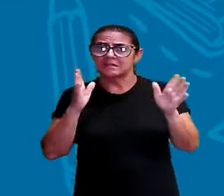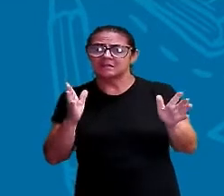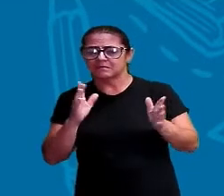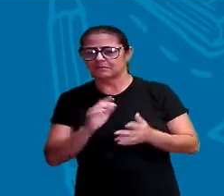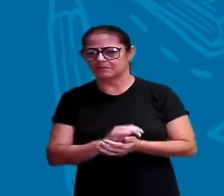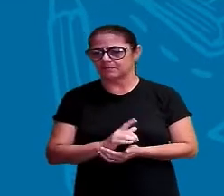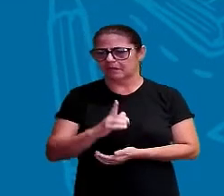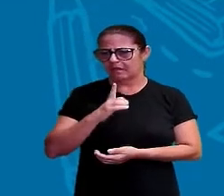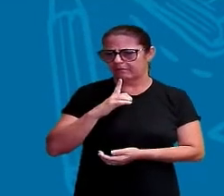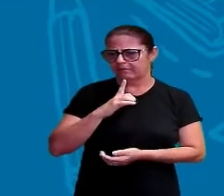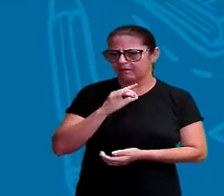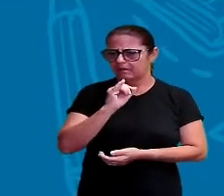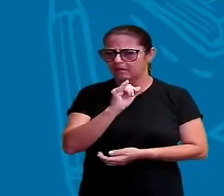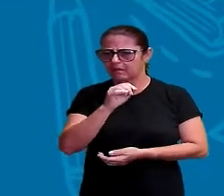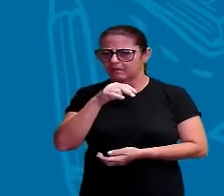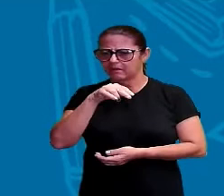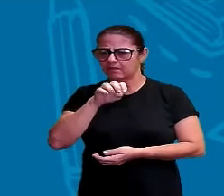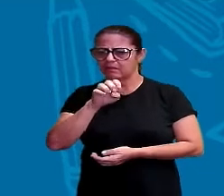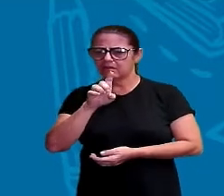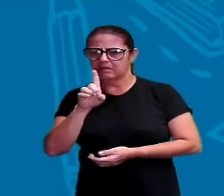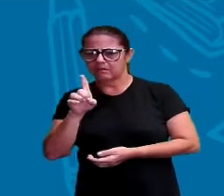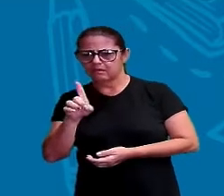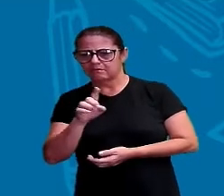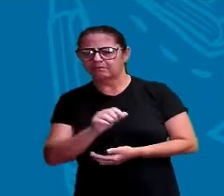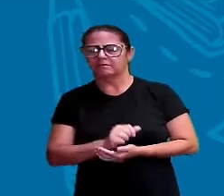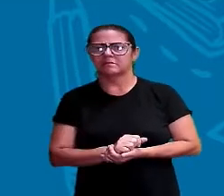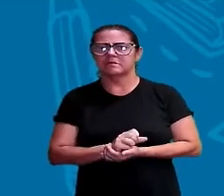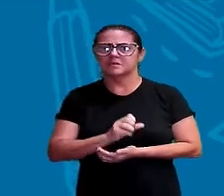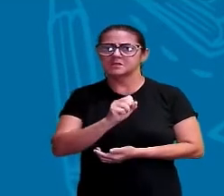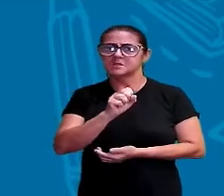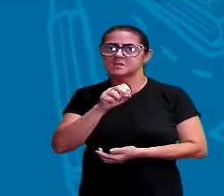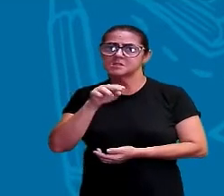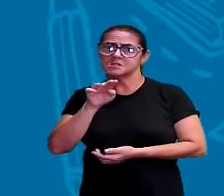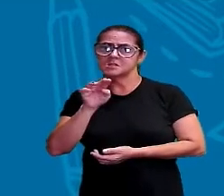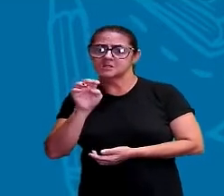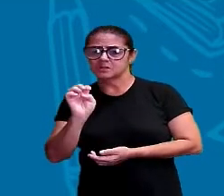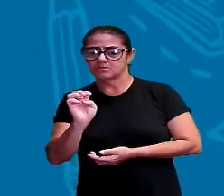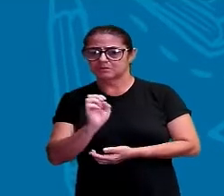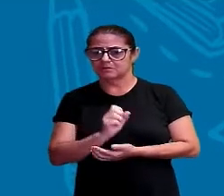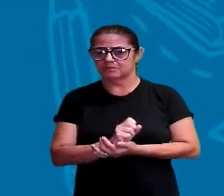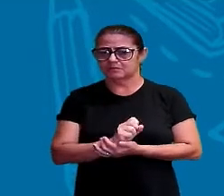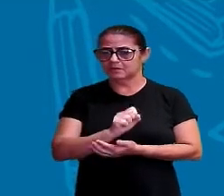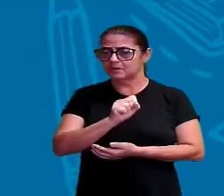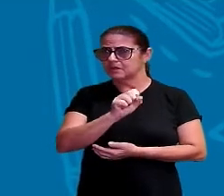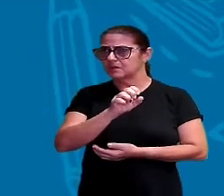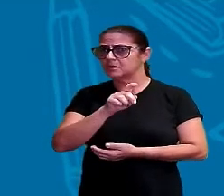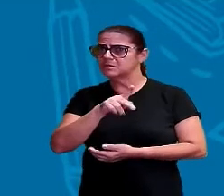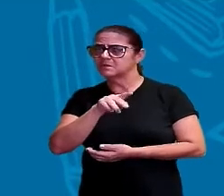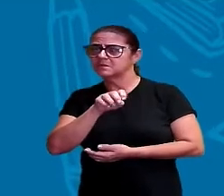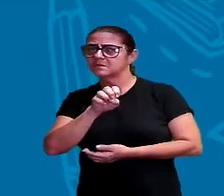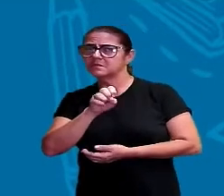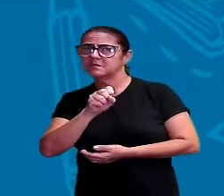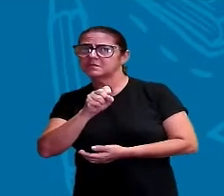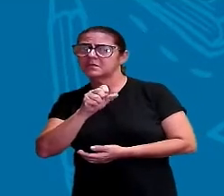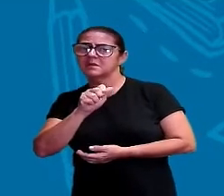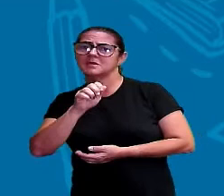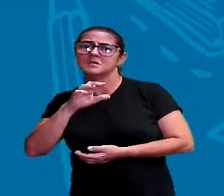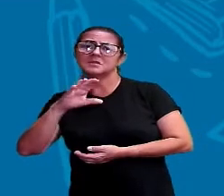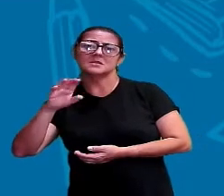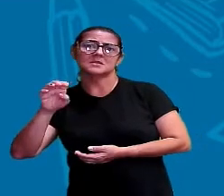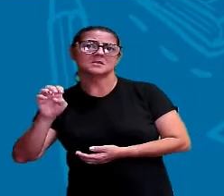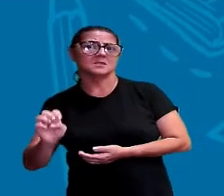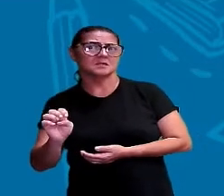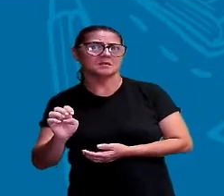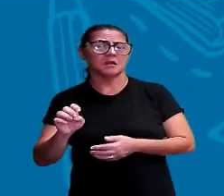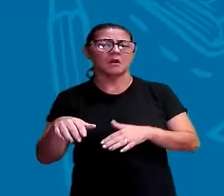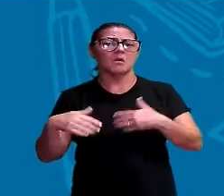space. E aí eu completei com I knew. Gente, quando a gente vê essa pergunta aí na tela, quando a gente vê na camisa, I